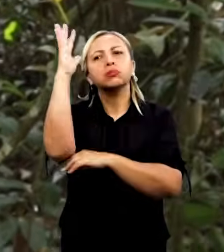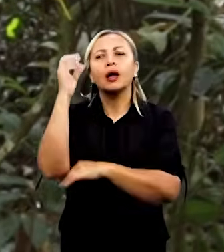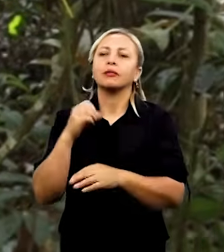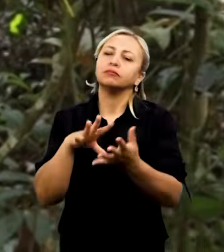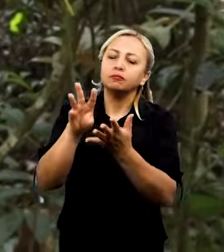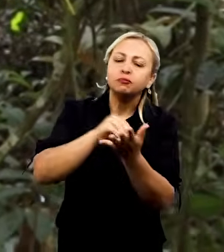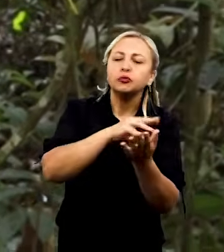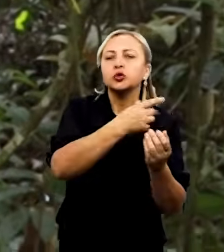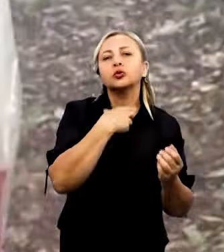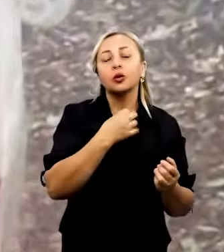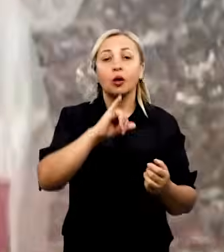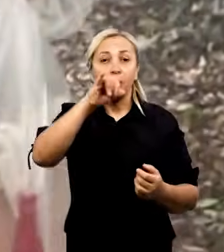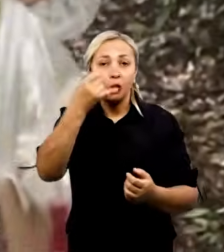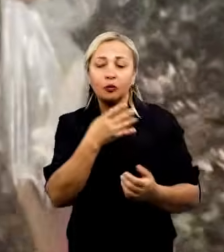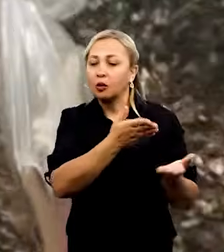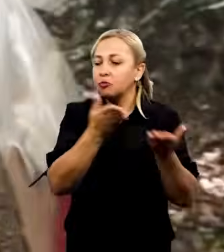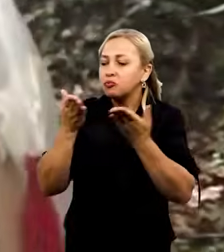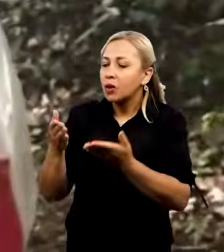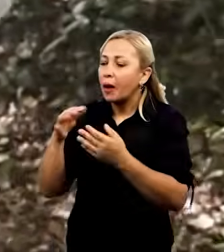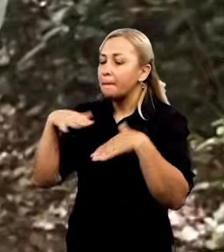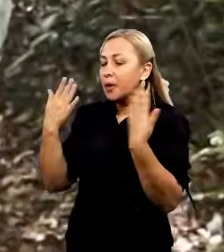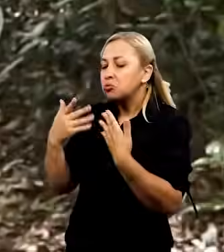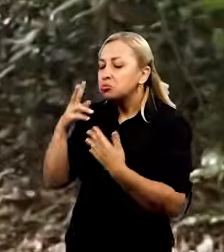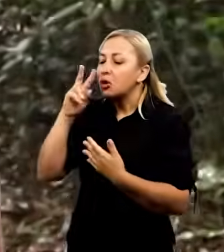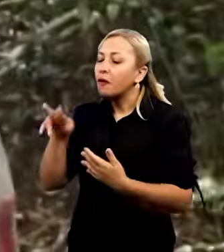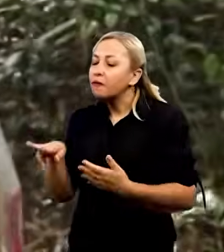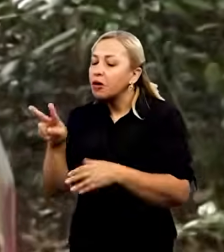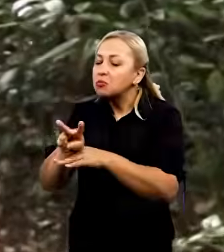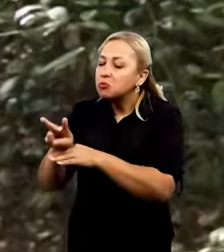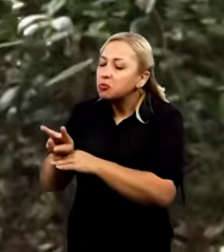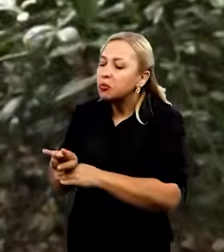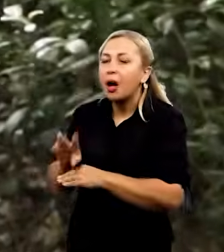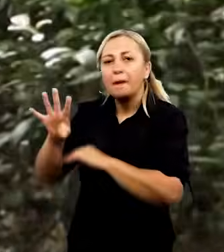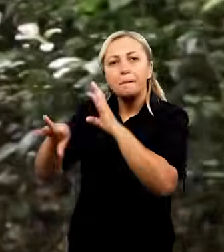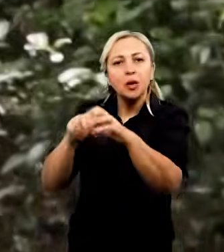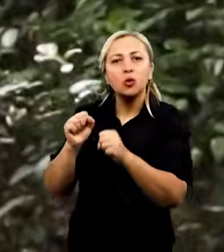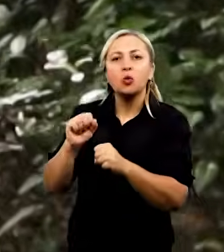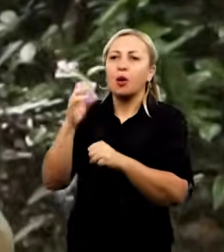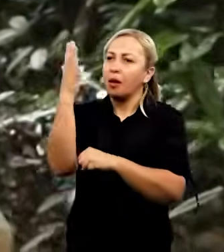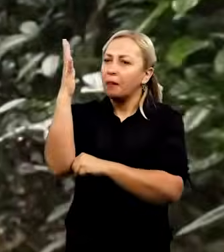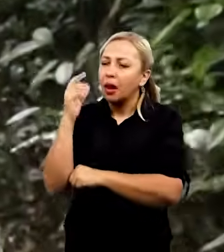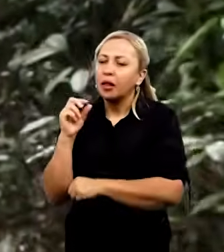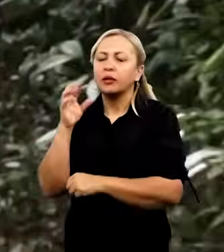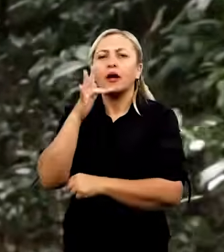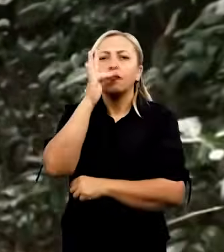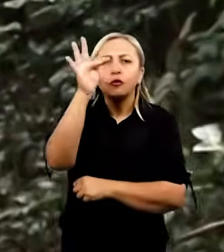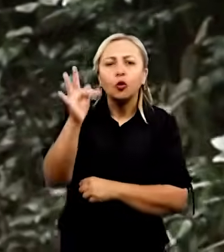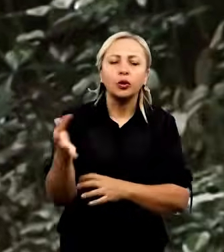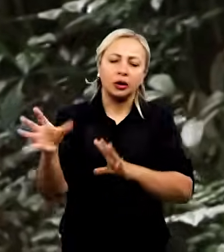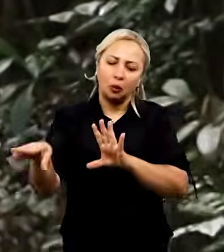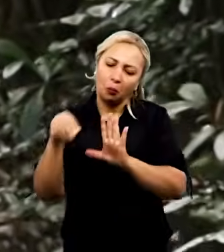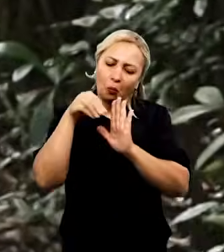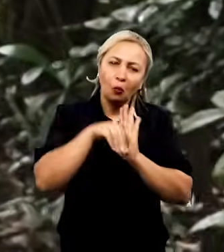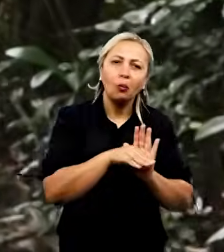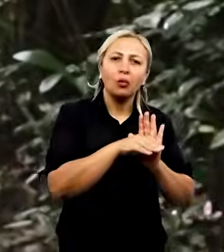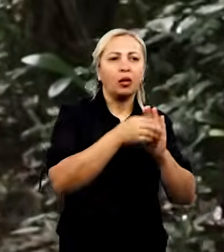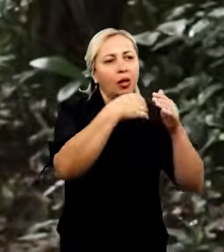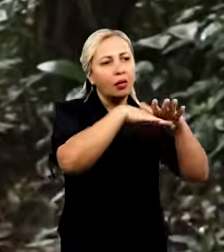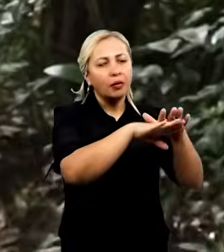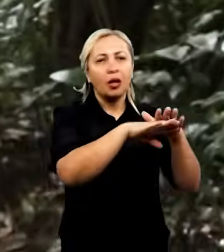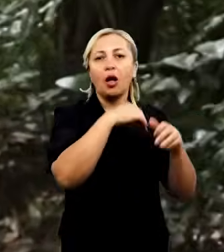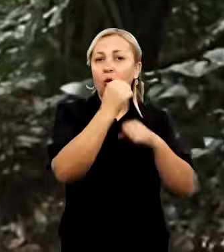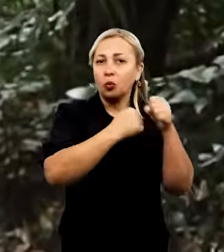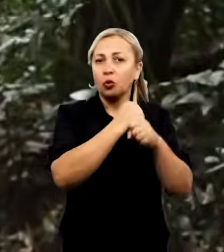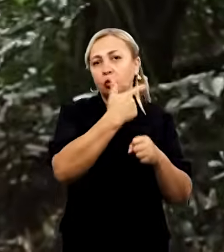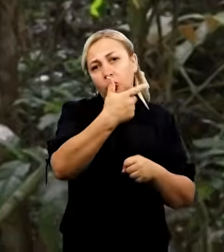a coletar em fragmentos do recôncavo. Então tive a oportunidade de vir aqui na Mata de Casuzinha e aí peguei as plantas que estavam floridas e